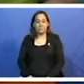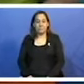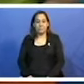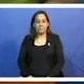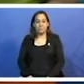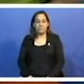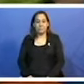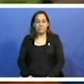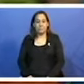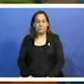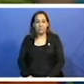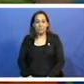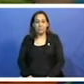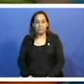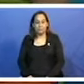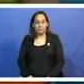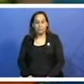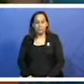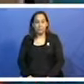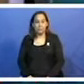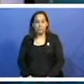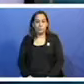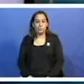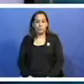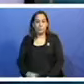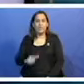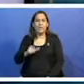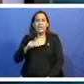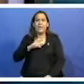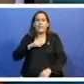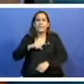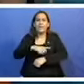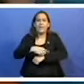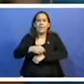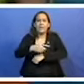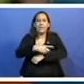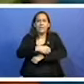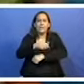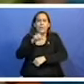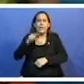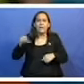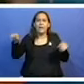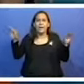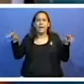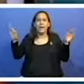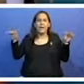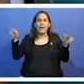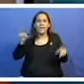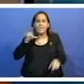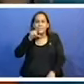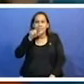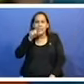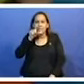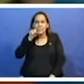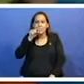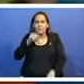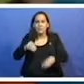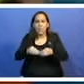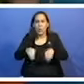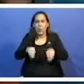Prontos para a segunda adivinha de cordel? Tem penas, asas e bico. Bota ovo e